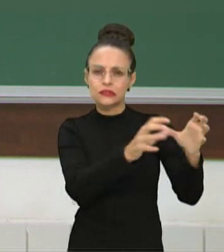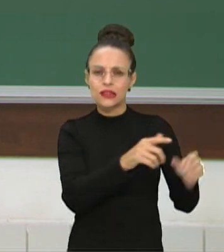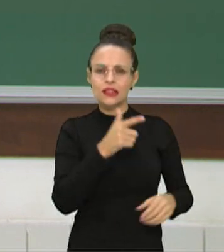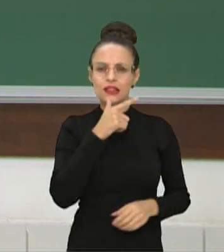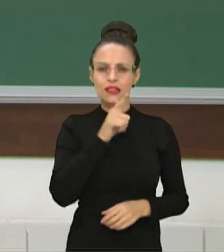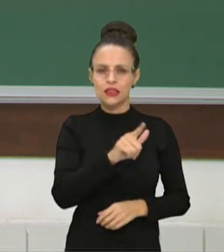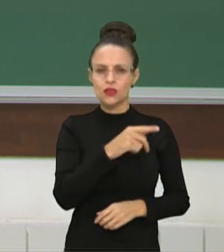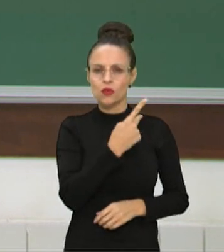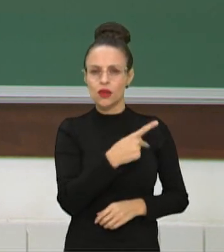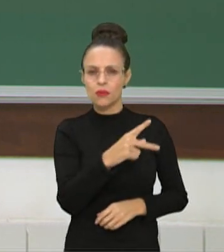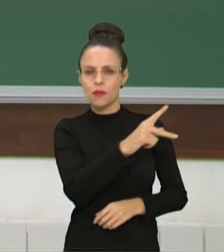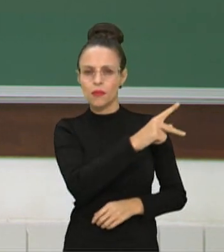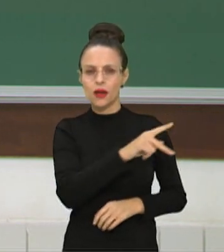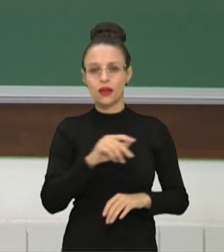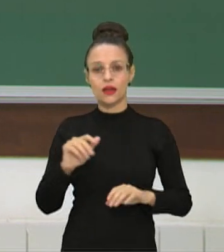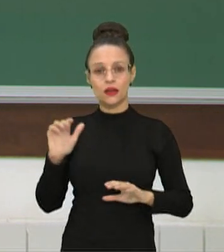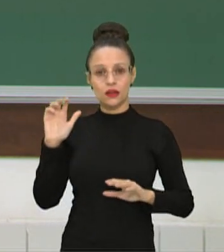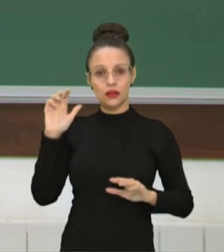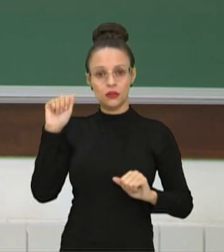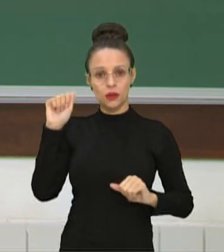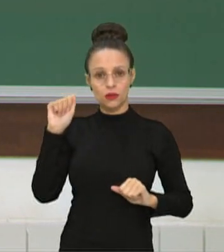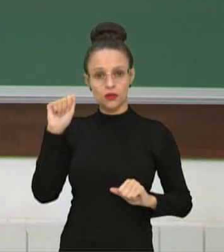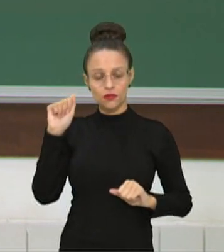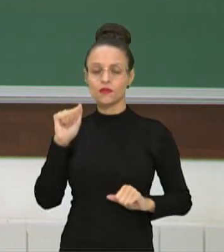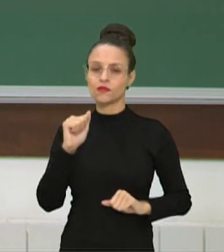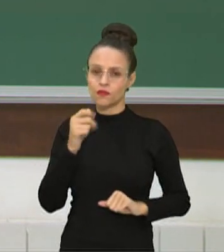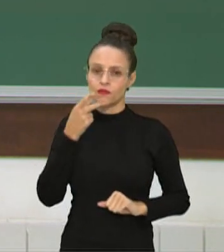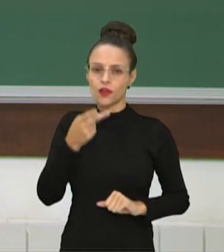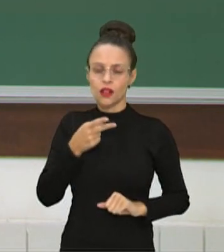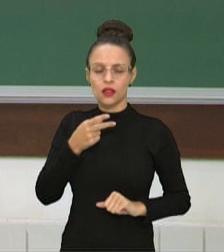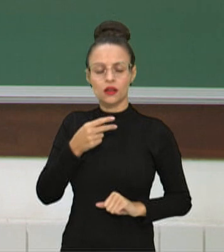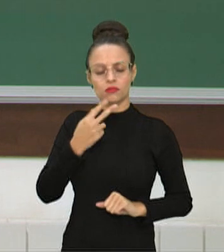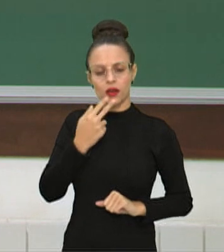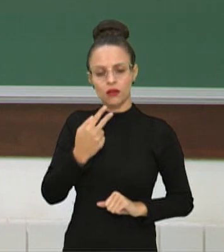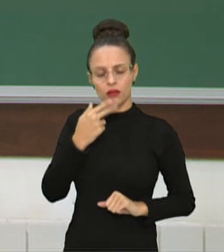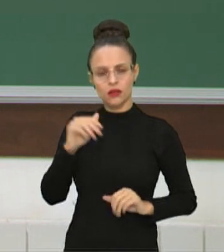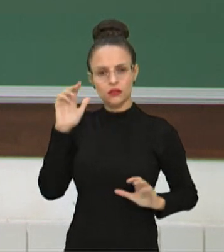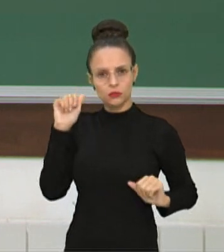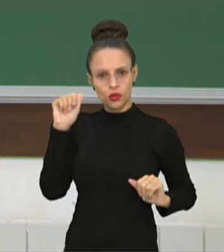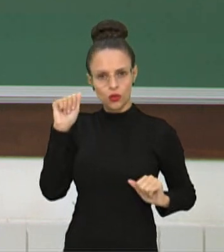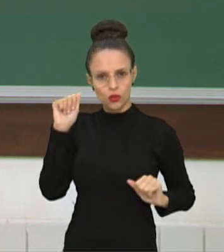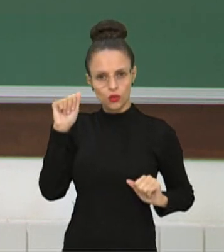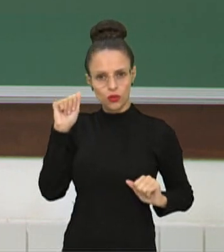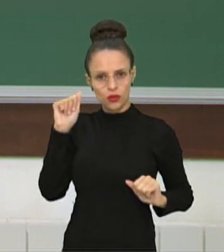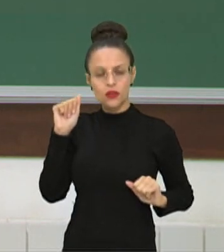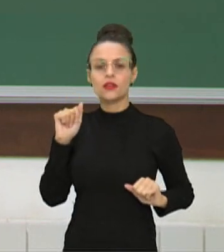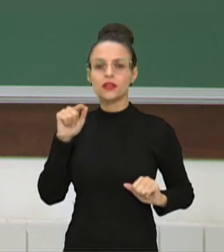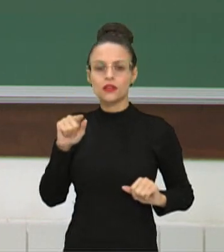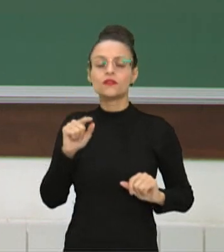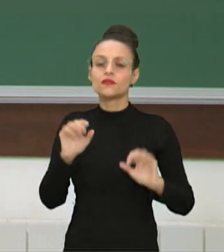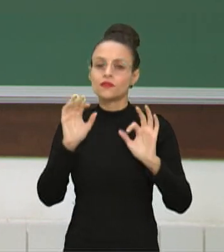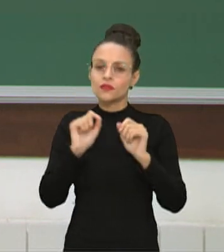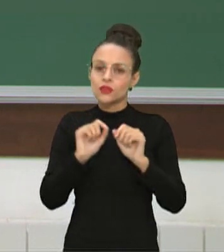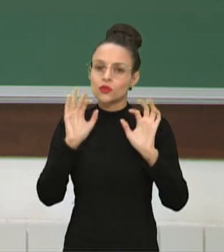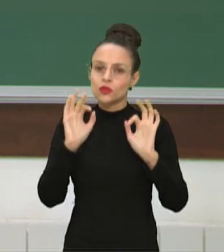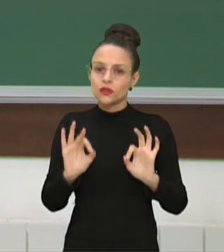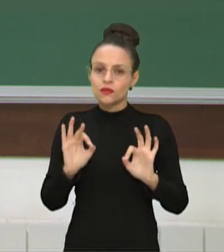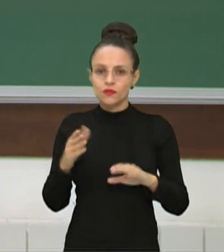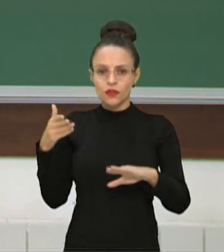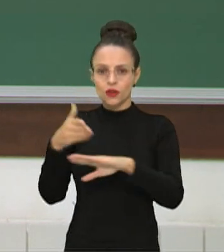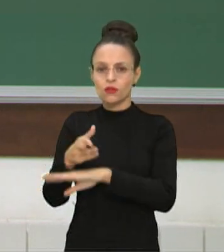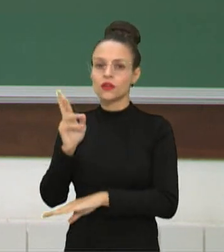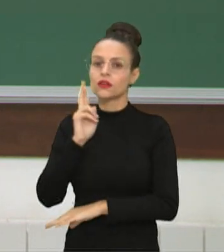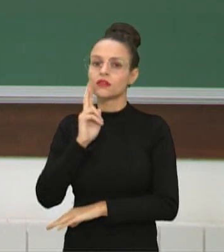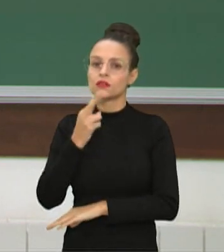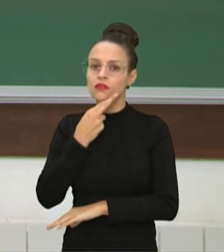Na Catalunha não se fala espanhol. Quer dizer, se fala, mas não é a língua do dia a dia. Eles fazem questão. Você chega num restaurante,